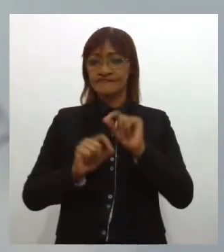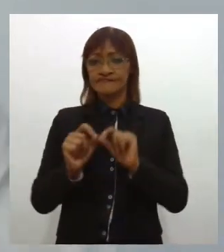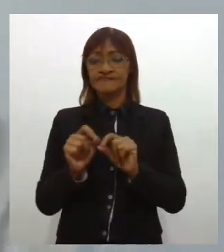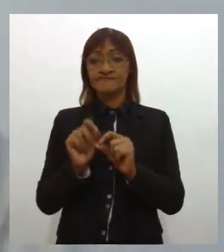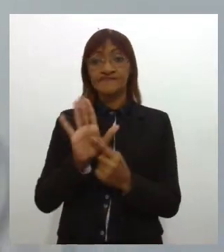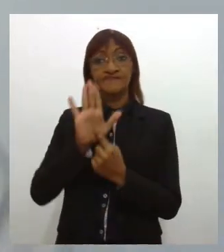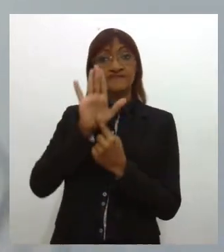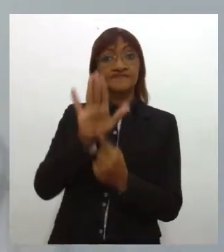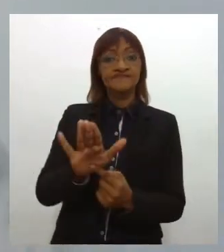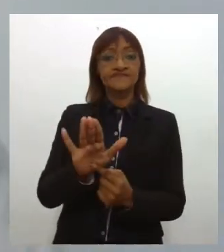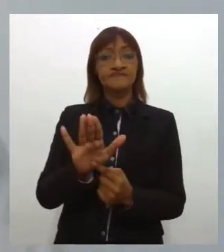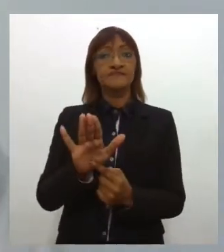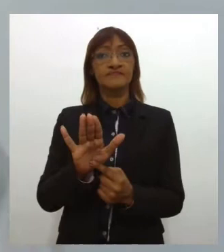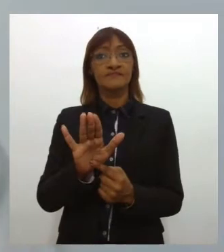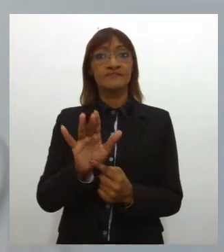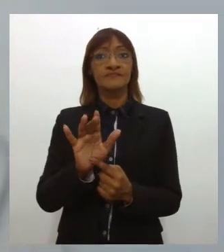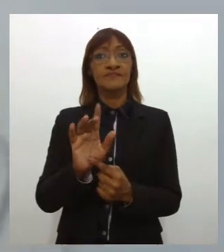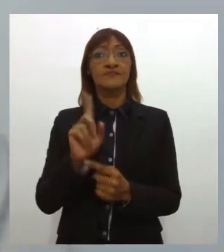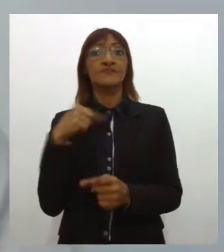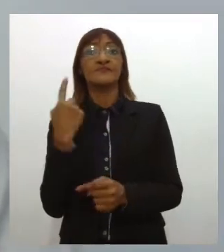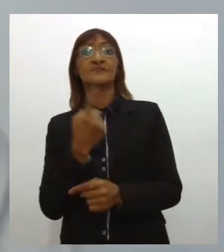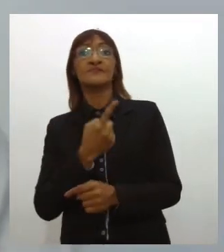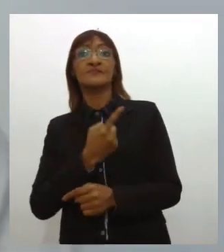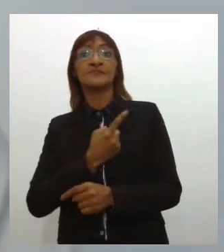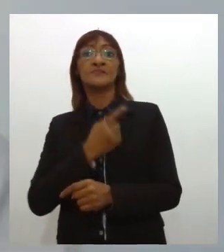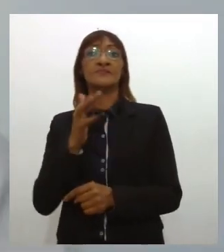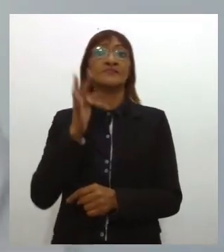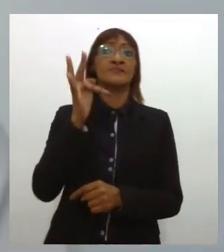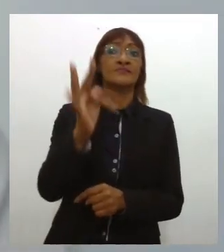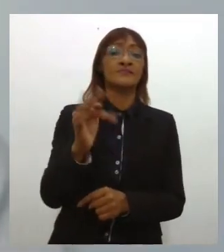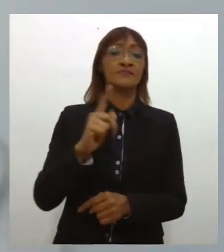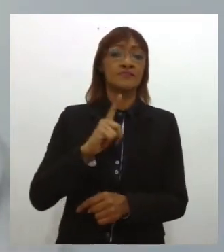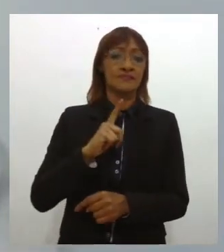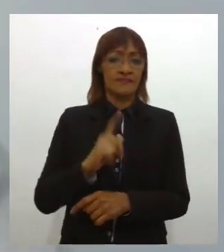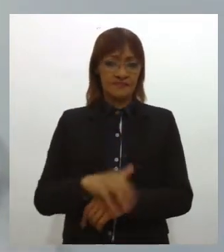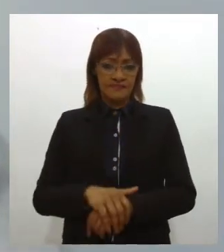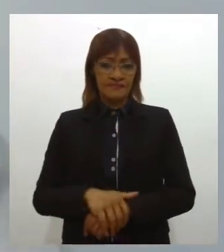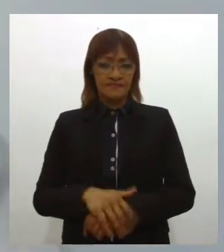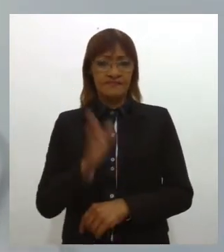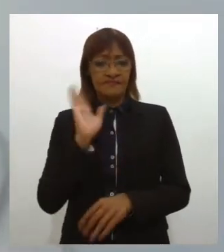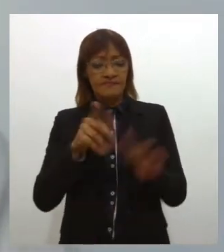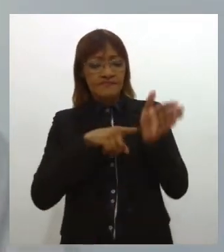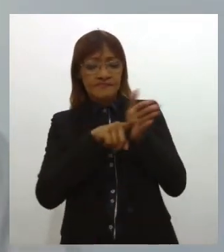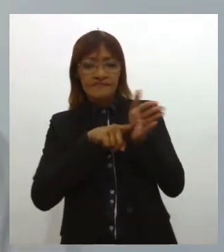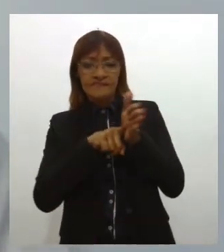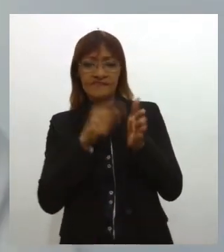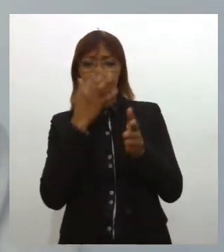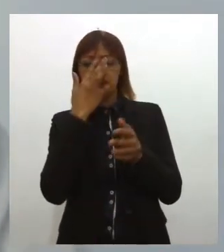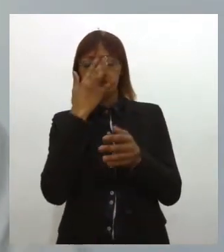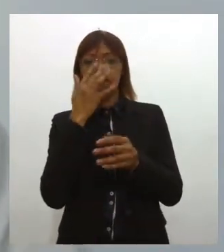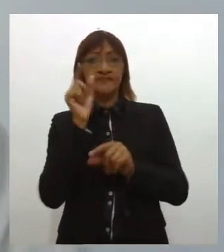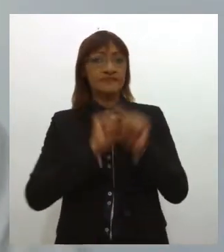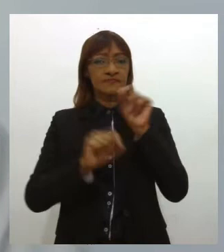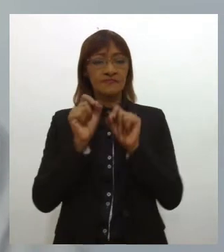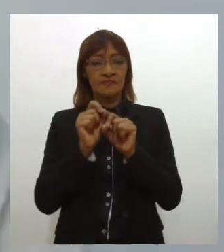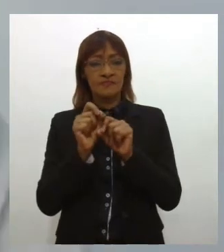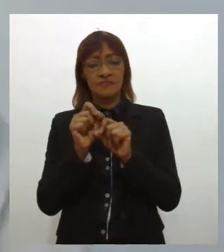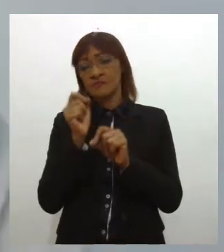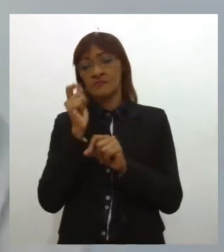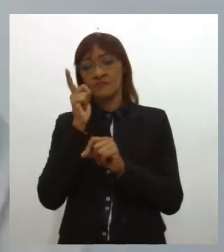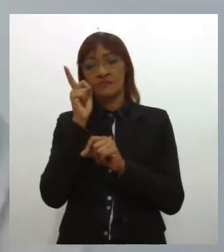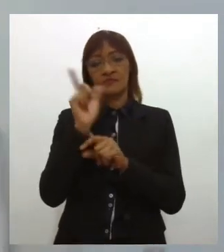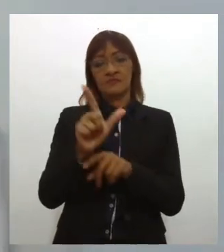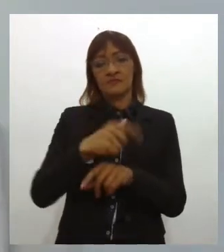para onde nós podemos ir e como chegar lá. Então, basicamente, esse estudo, ele conseguiu ouvir mais